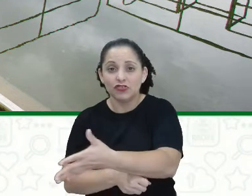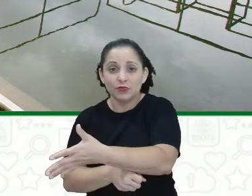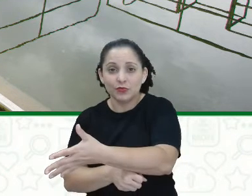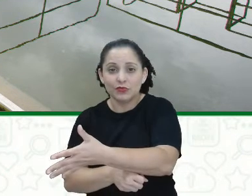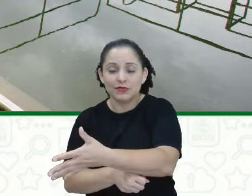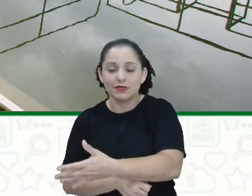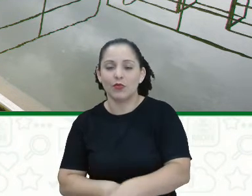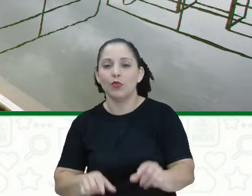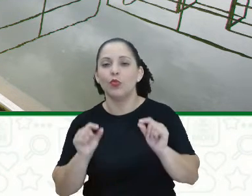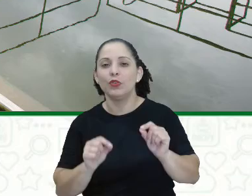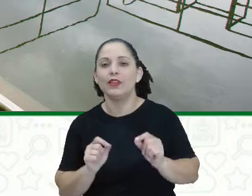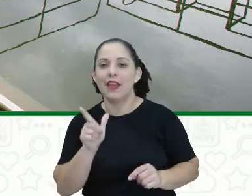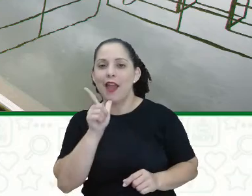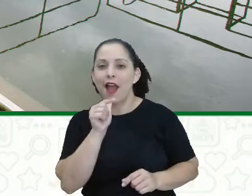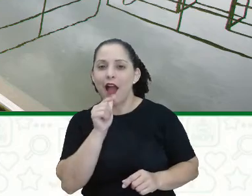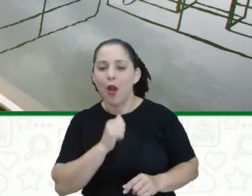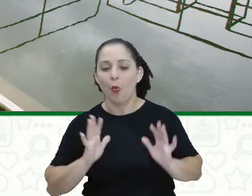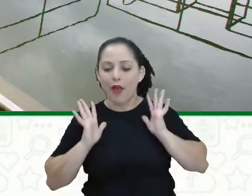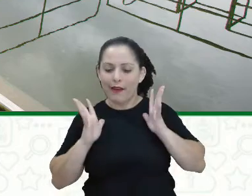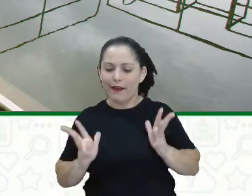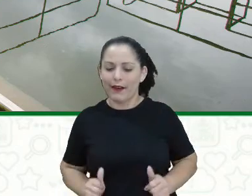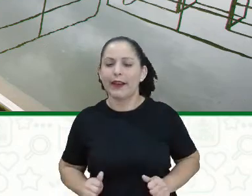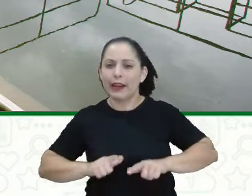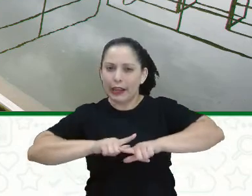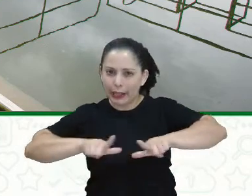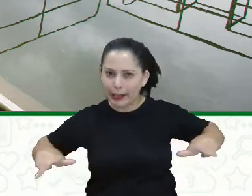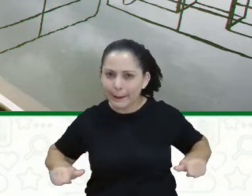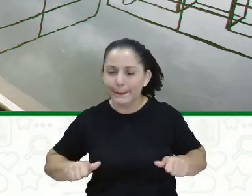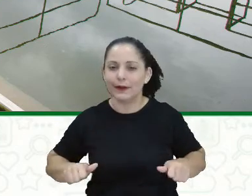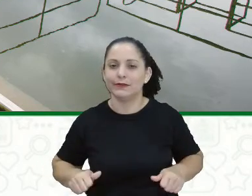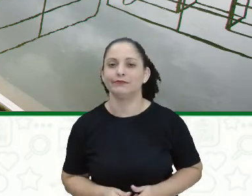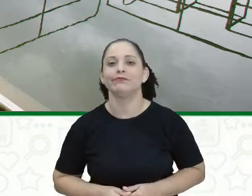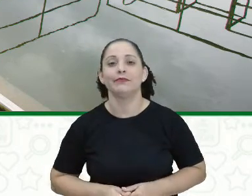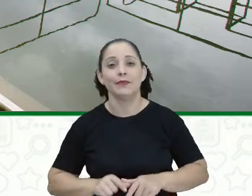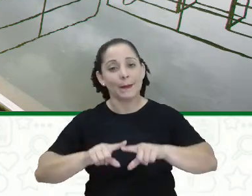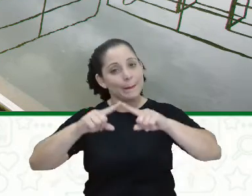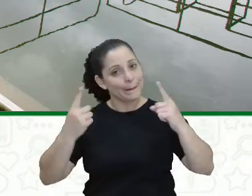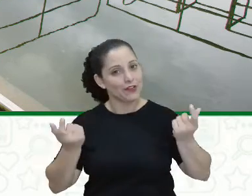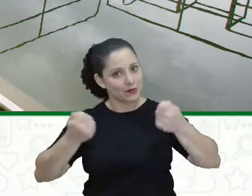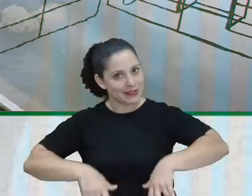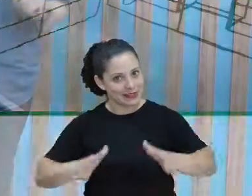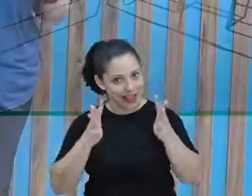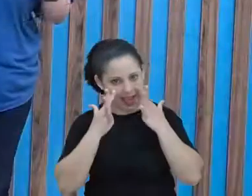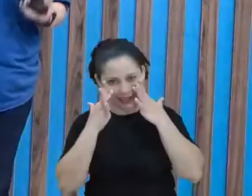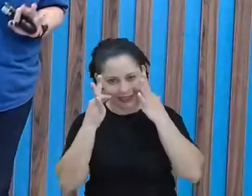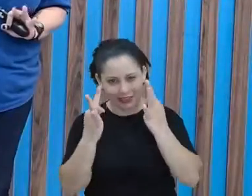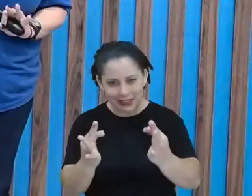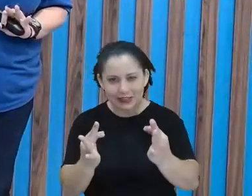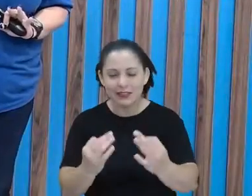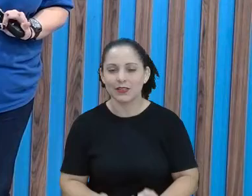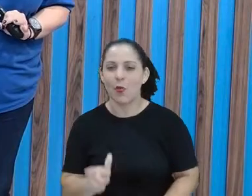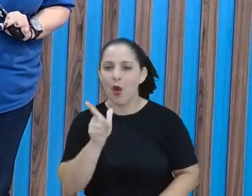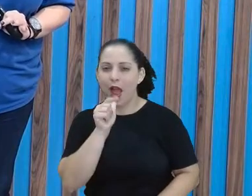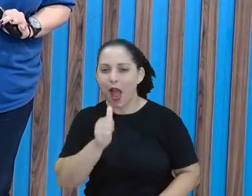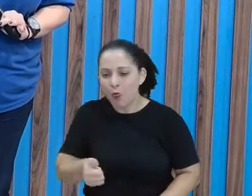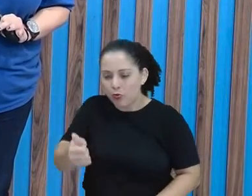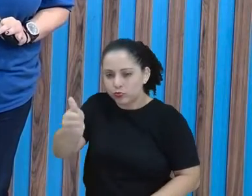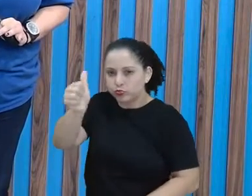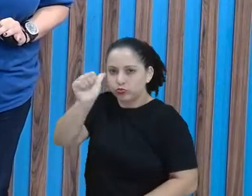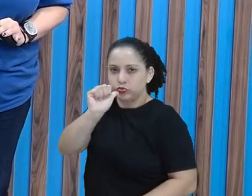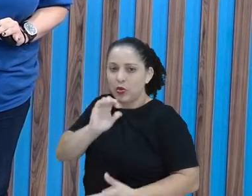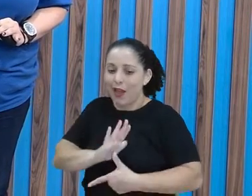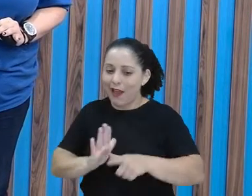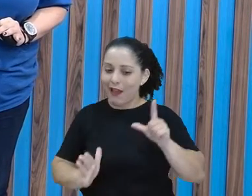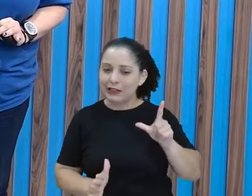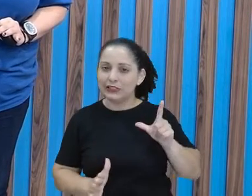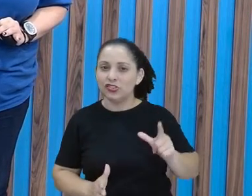deve garantir água potável sem contaminações. Mas apesar disso, a gente tem que ficar ligado. Se for tomar essa água,